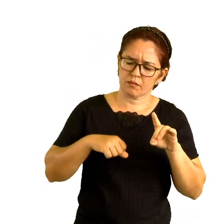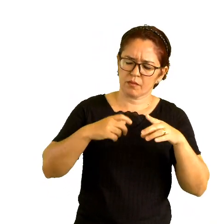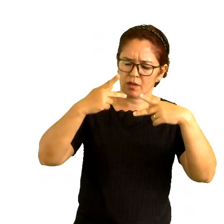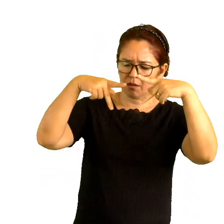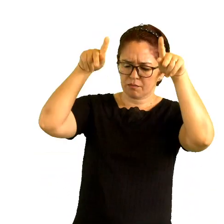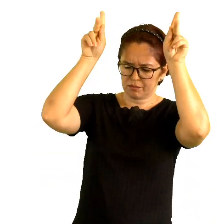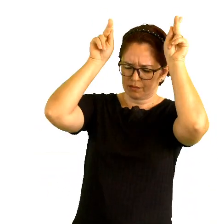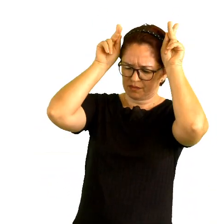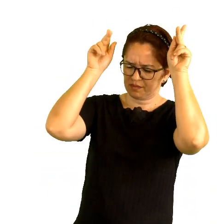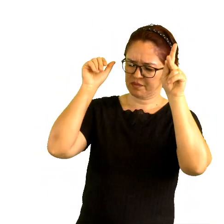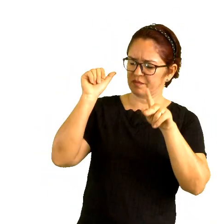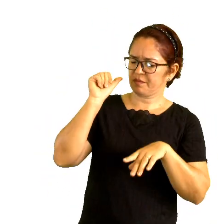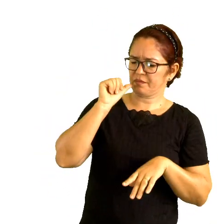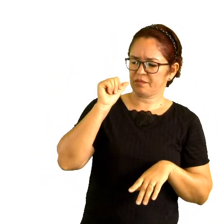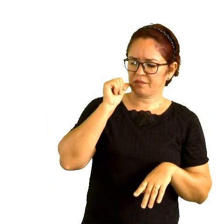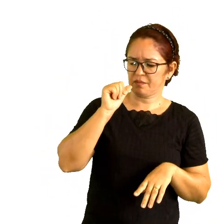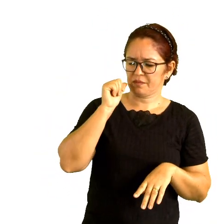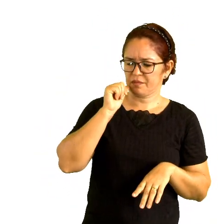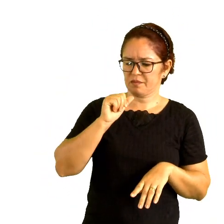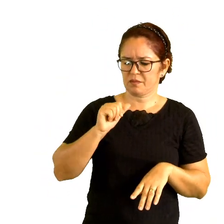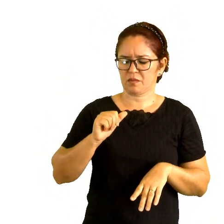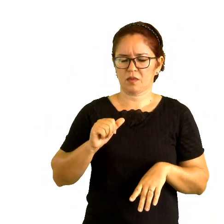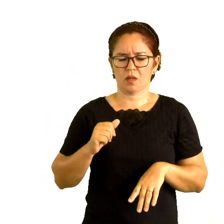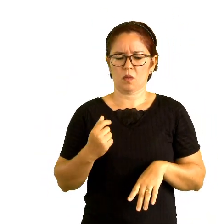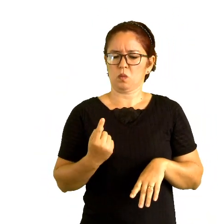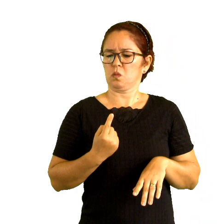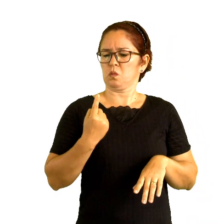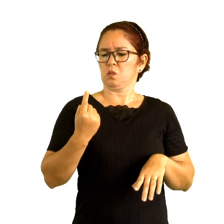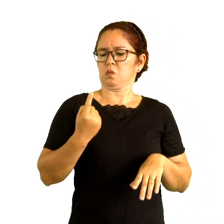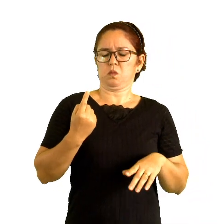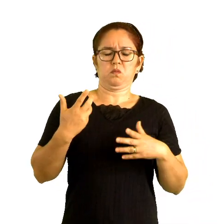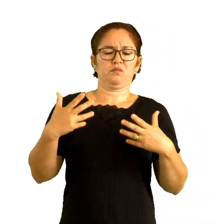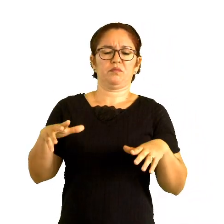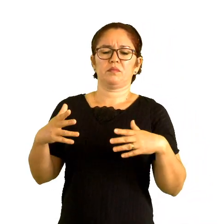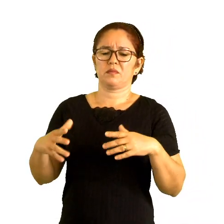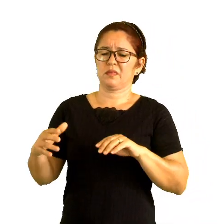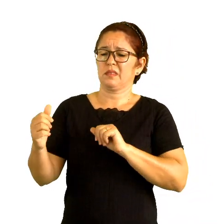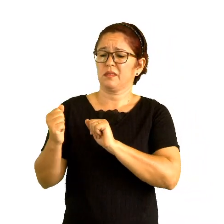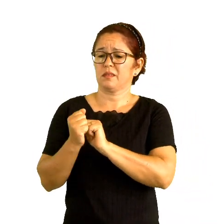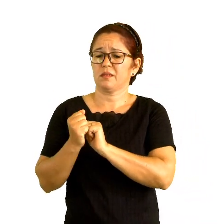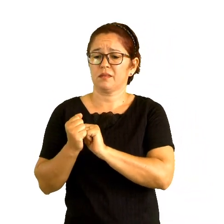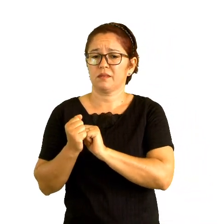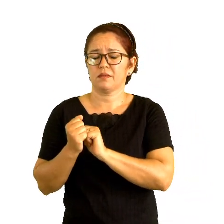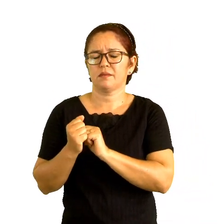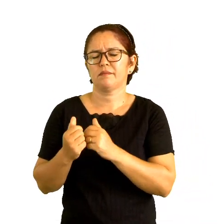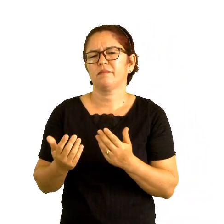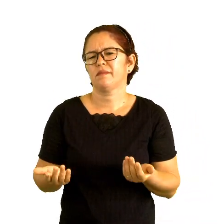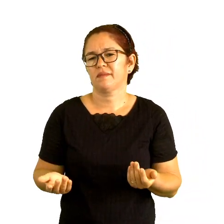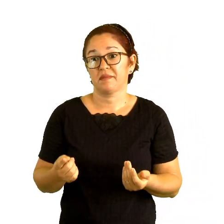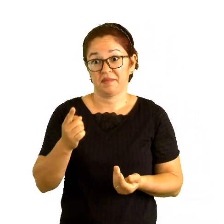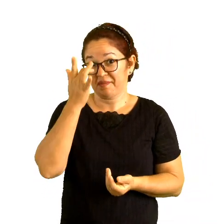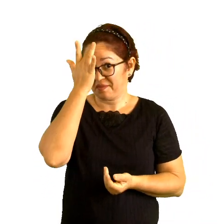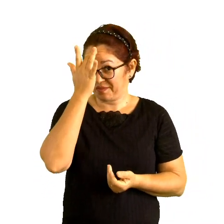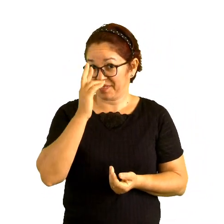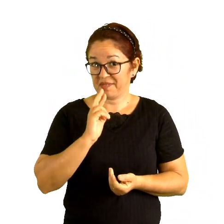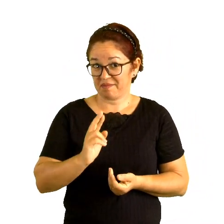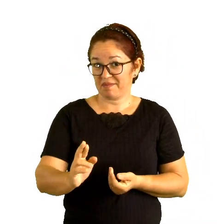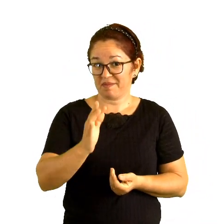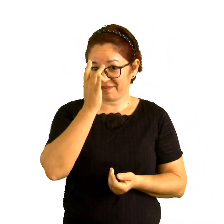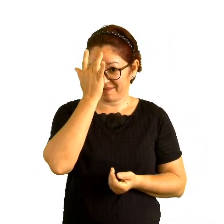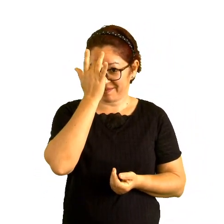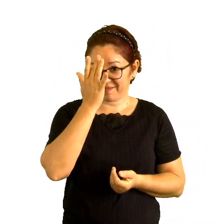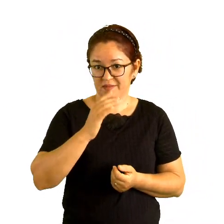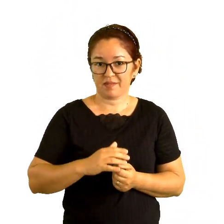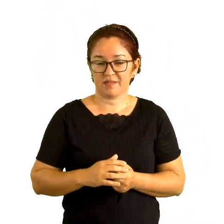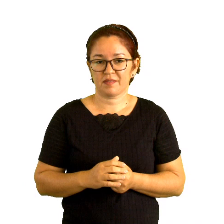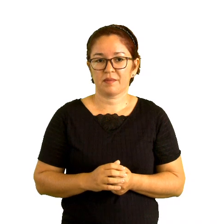não preza pela sua independência. Essa está bem fácil essa daí. Vamos ler de novo a